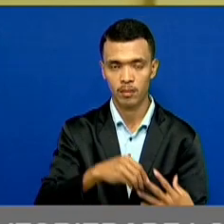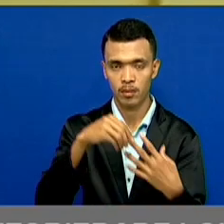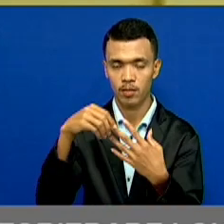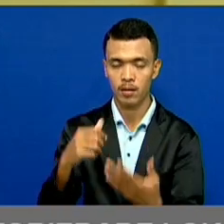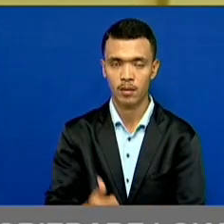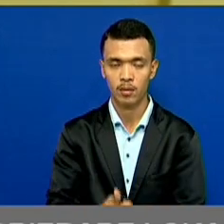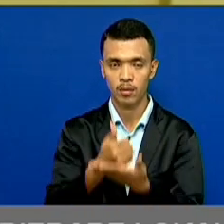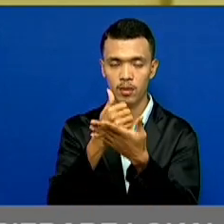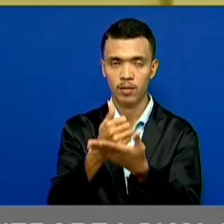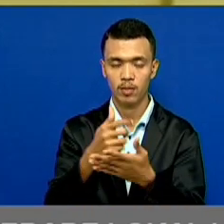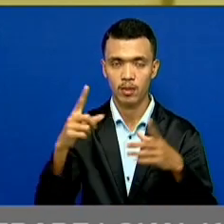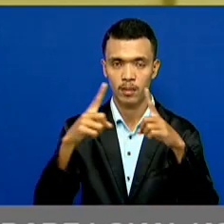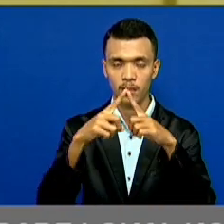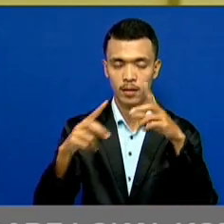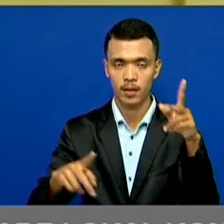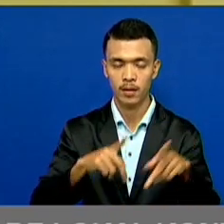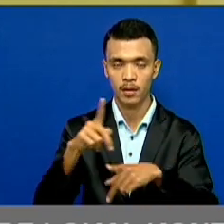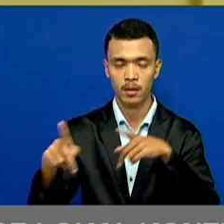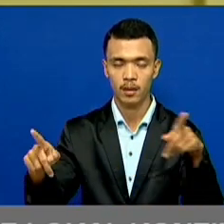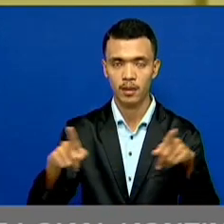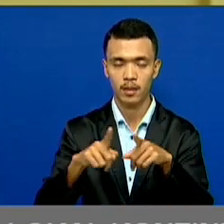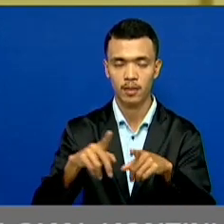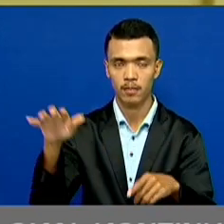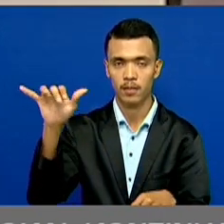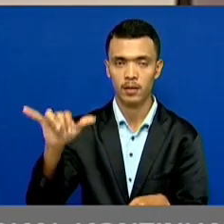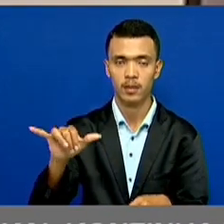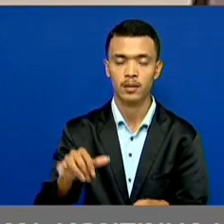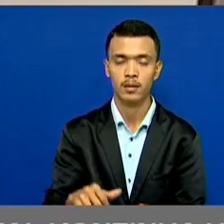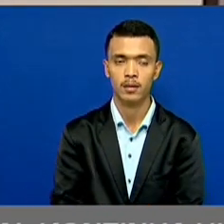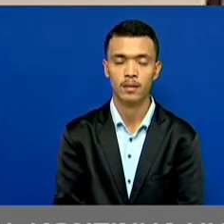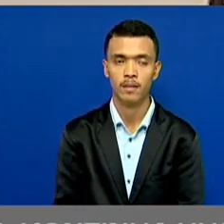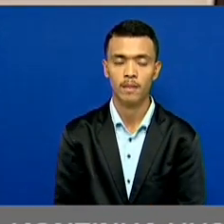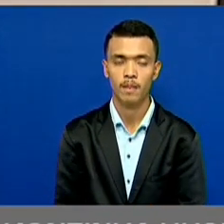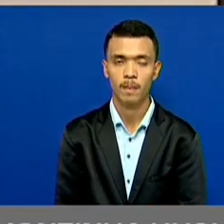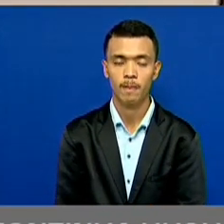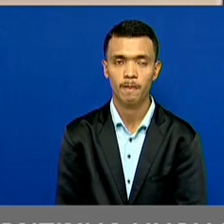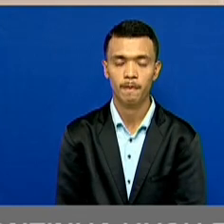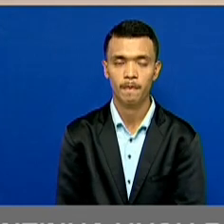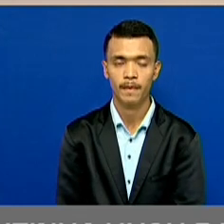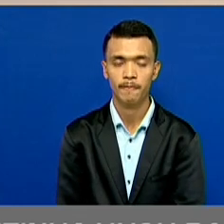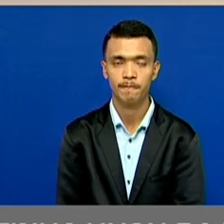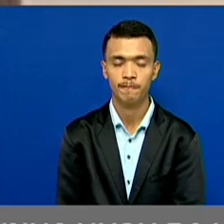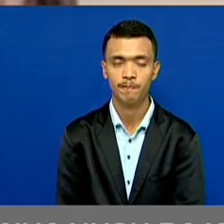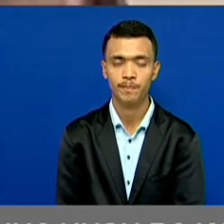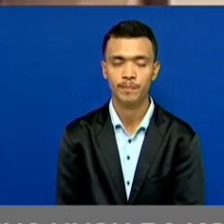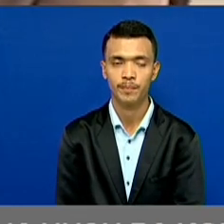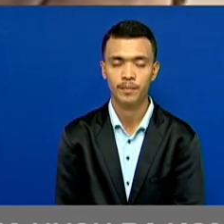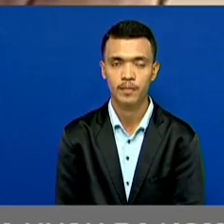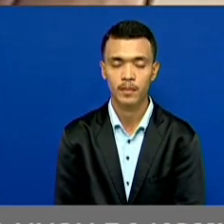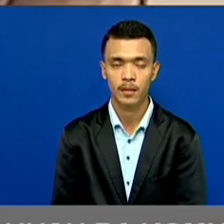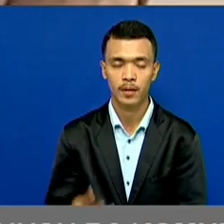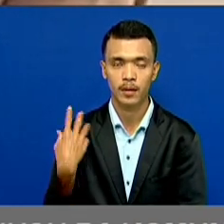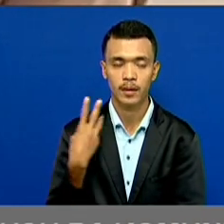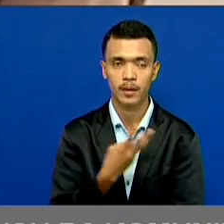né? Baitania cidadão sira. Ba projeto piloto ba serviço balcão nibian te integra